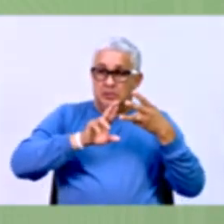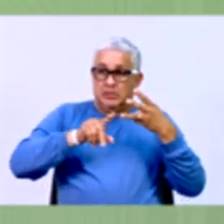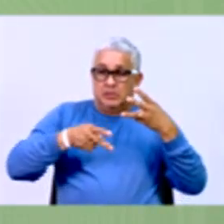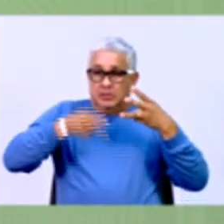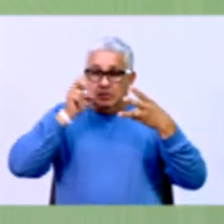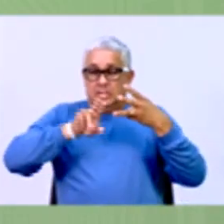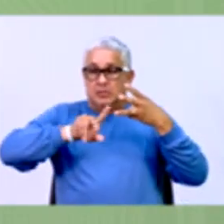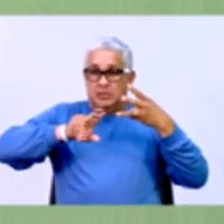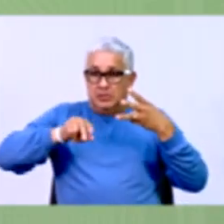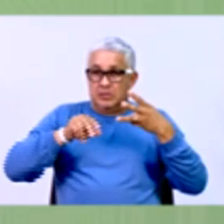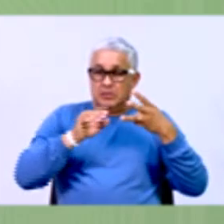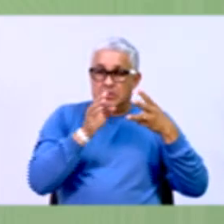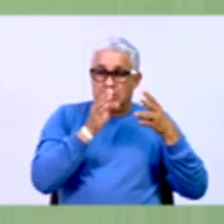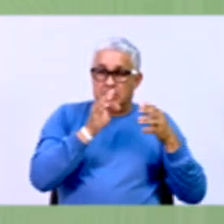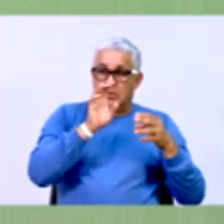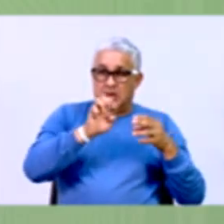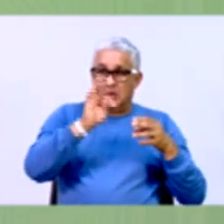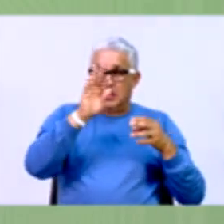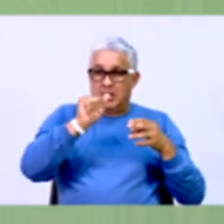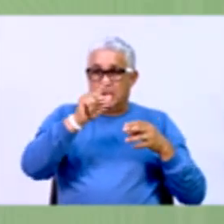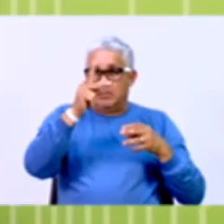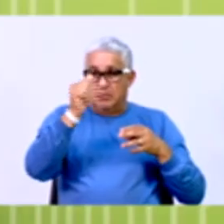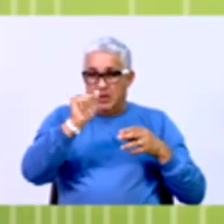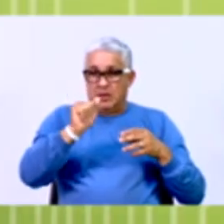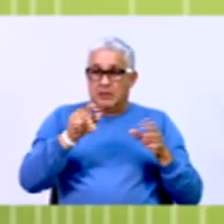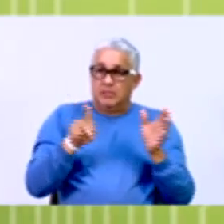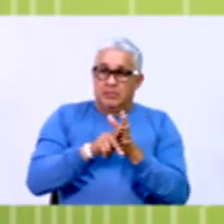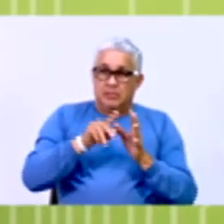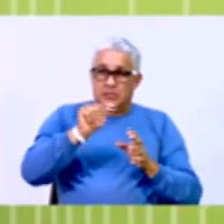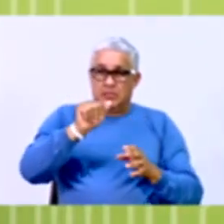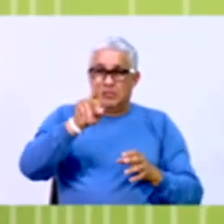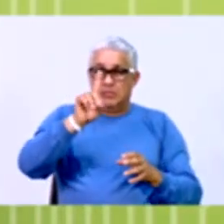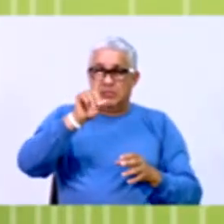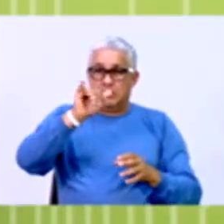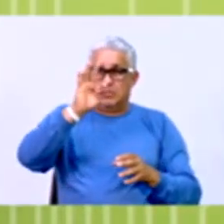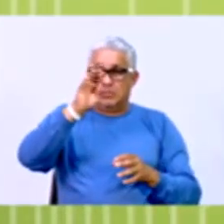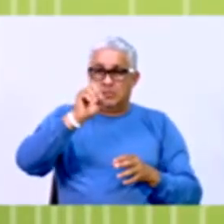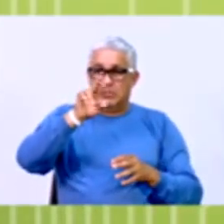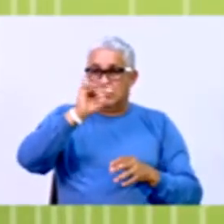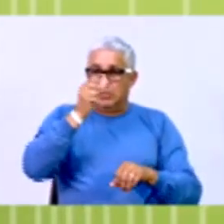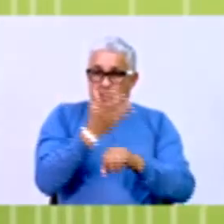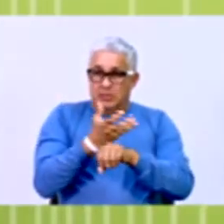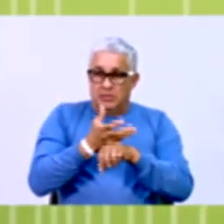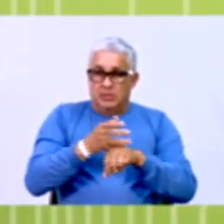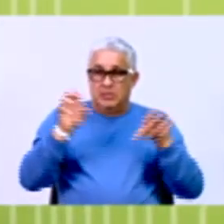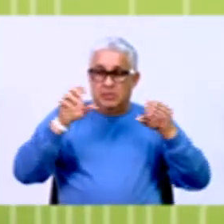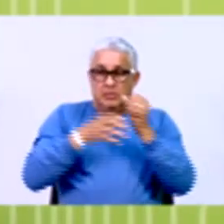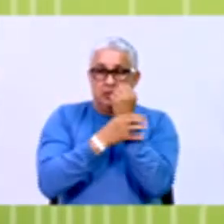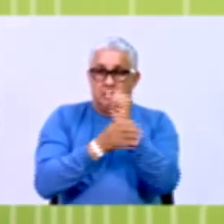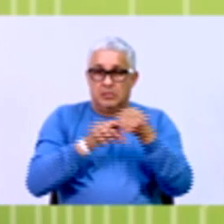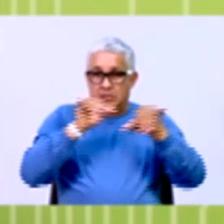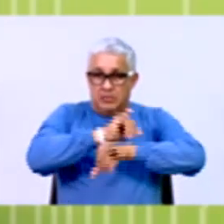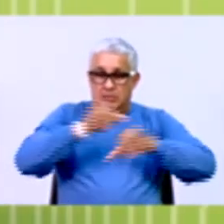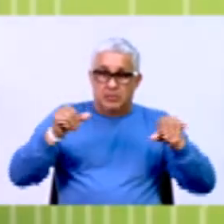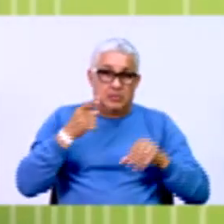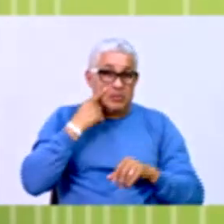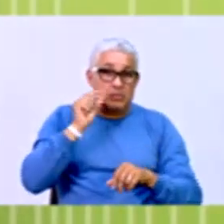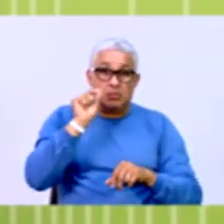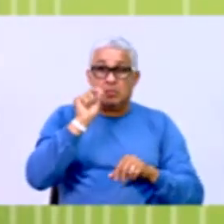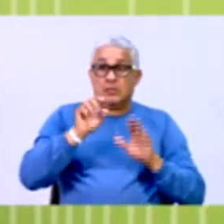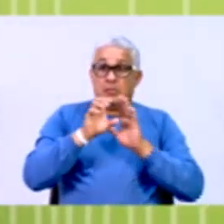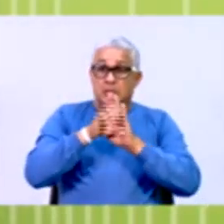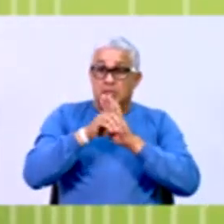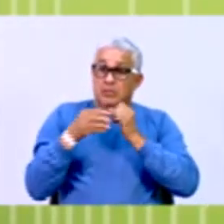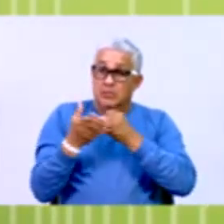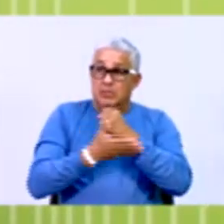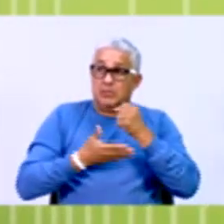uma auditoria. Então, a nossa disciplina de segurança da informação, nós estamos vendo que os conceitos